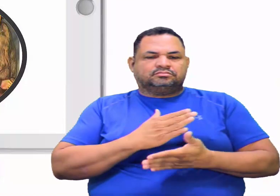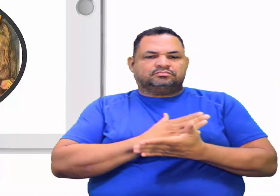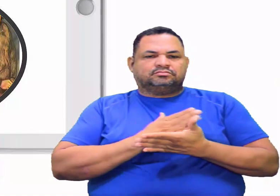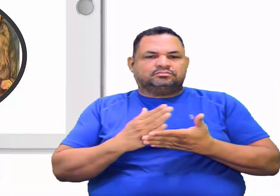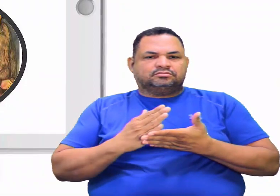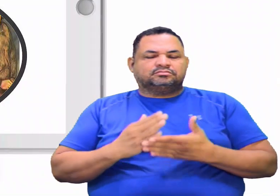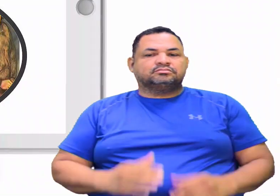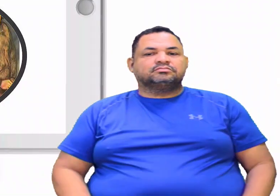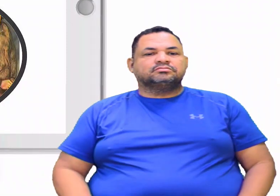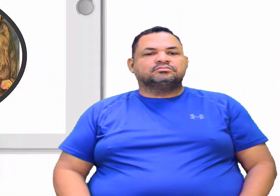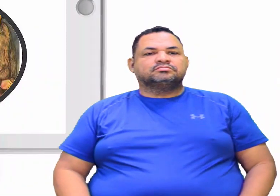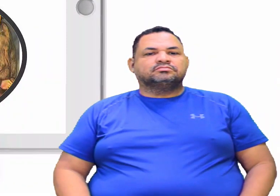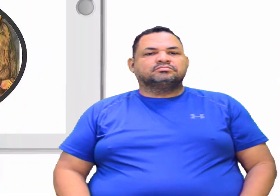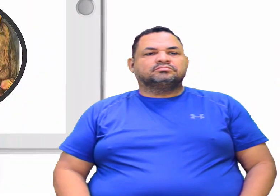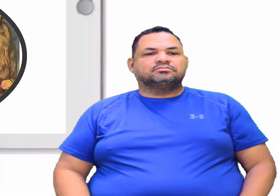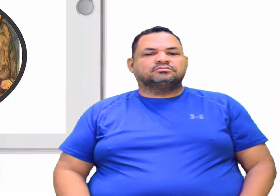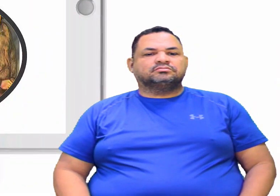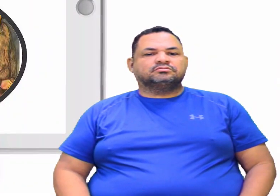começar aqui.